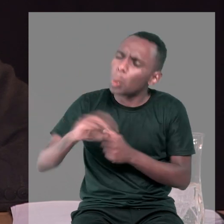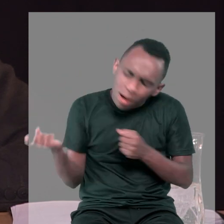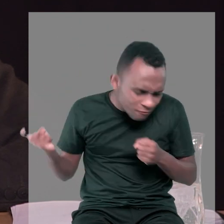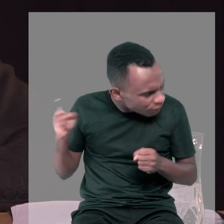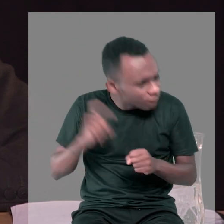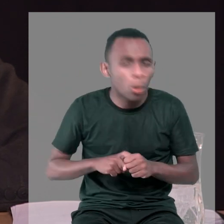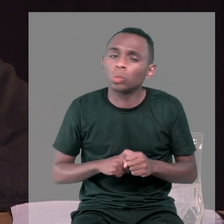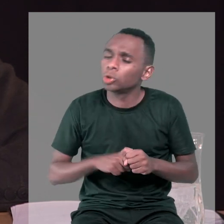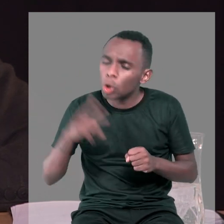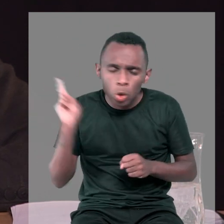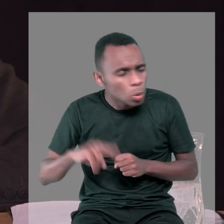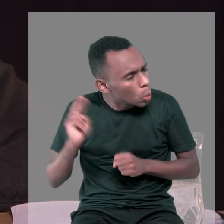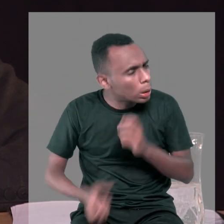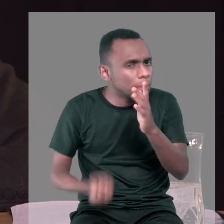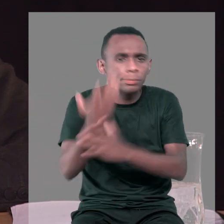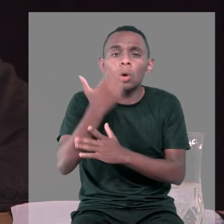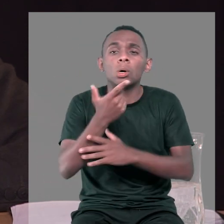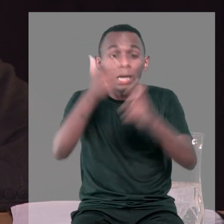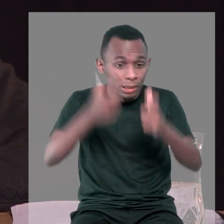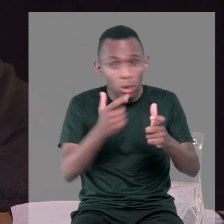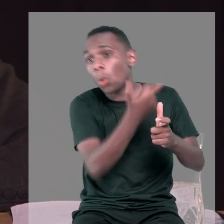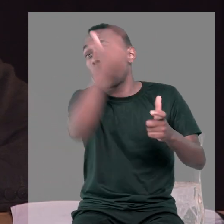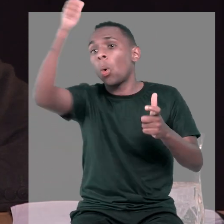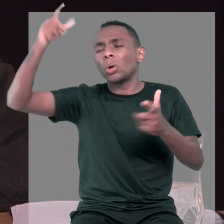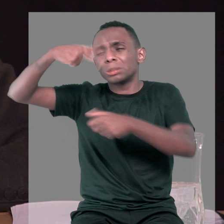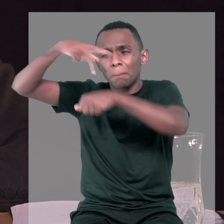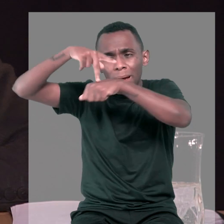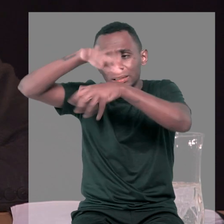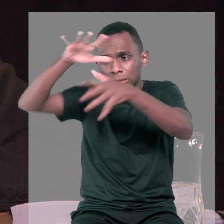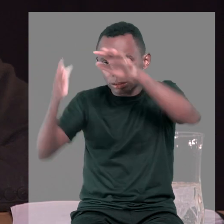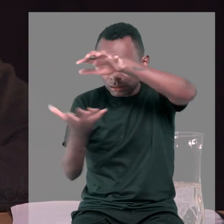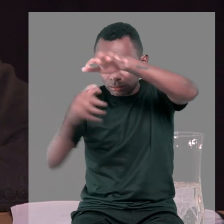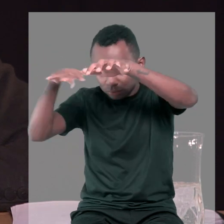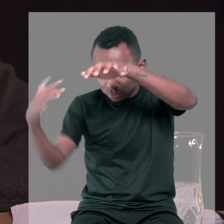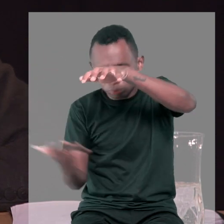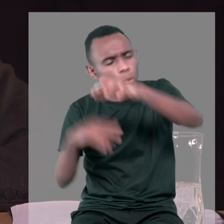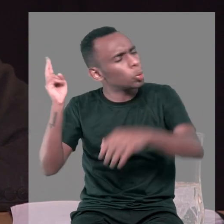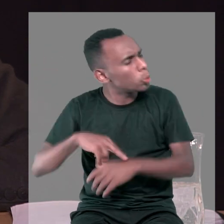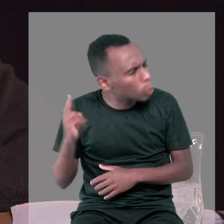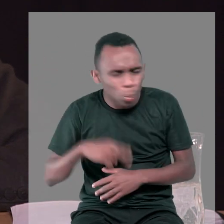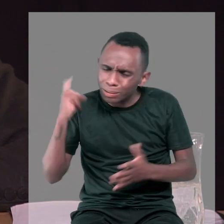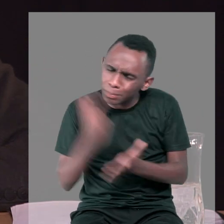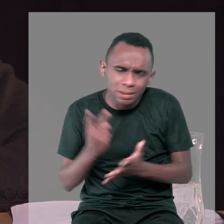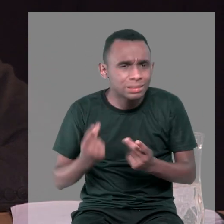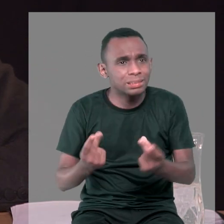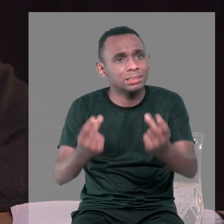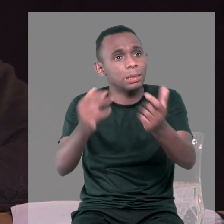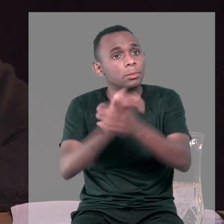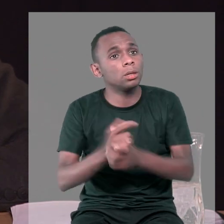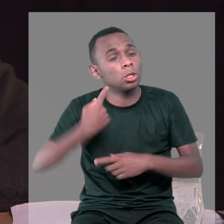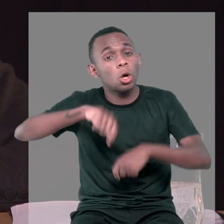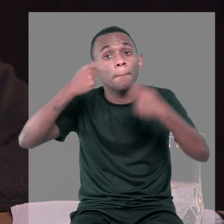racismo, o fascismo vão emergir dessa guerra não apenas com o amargor da